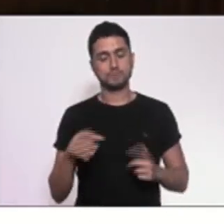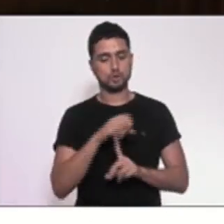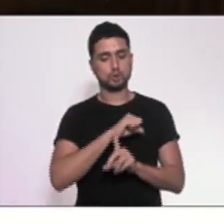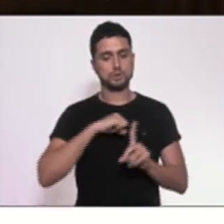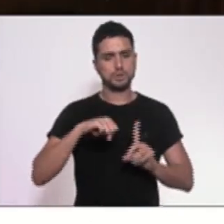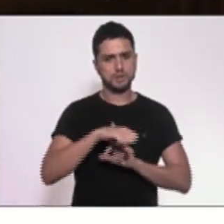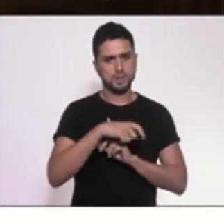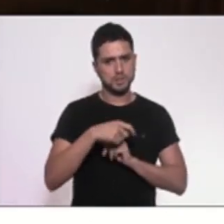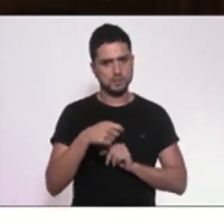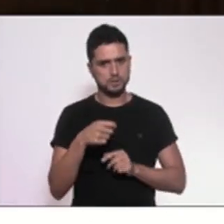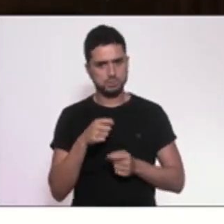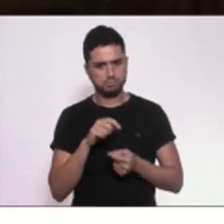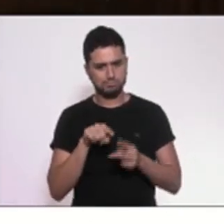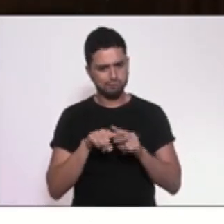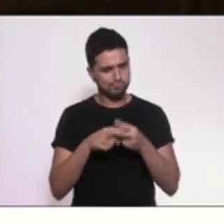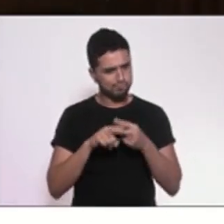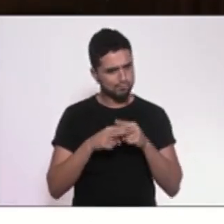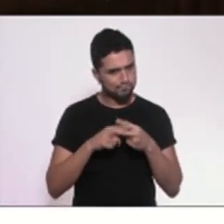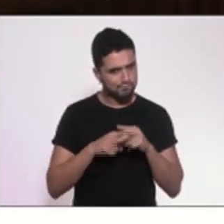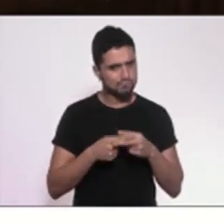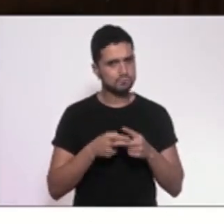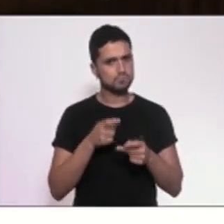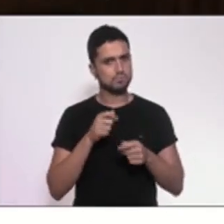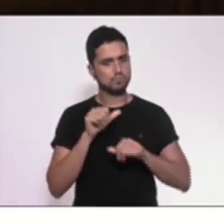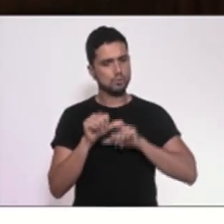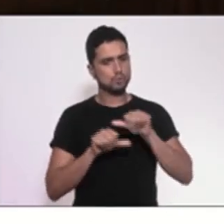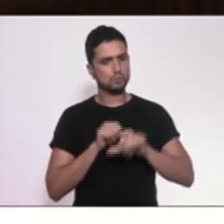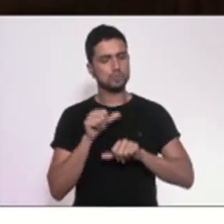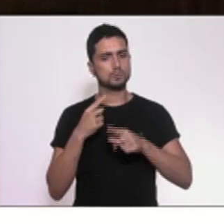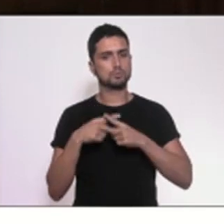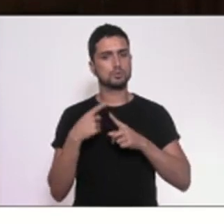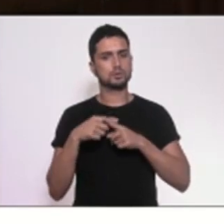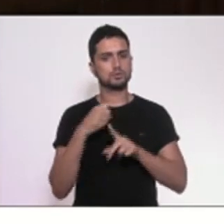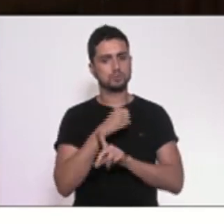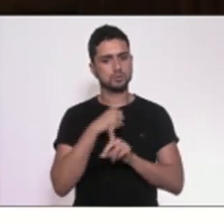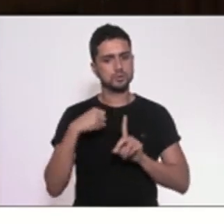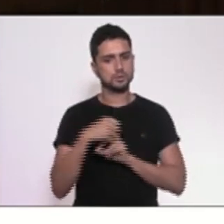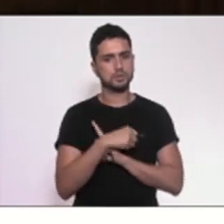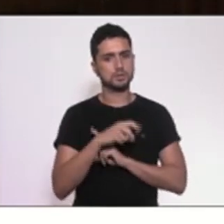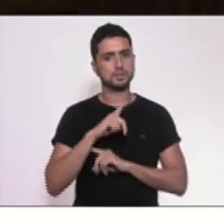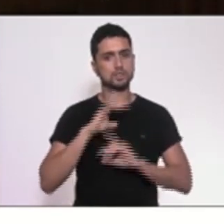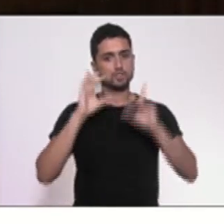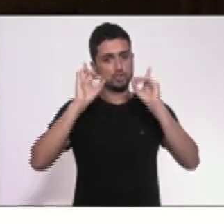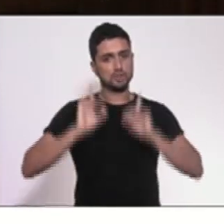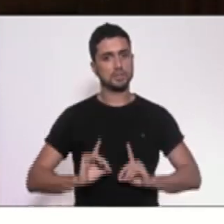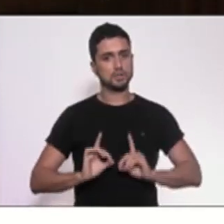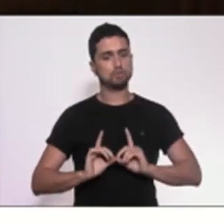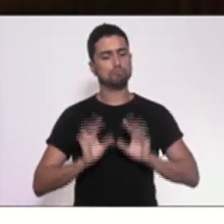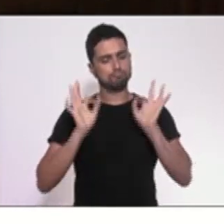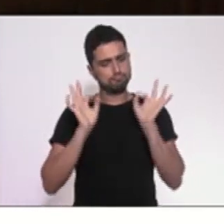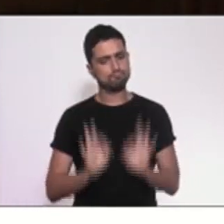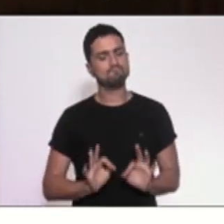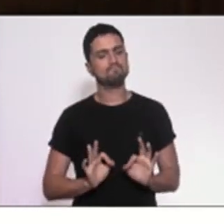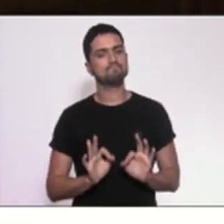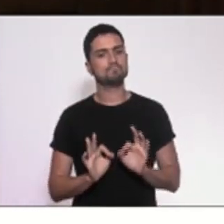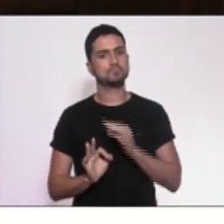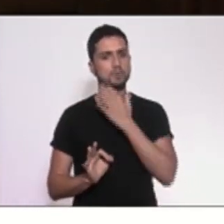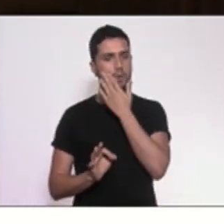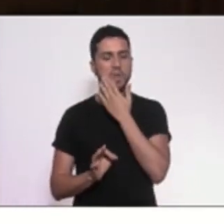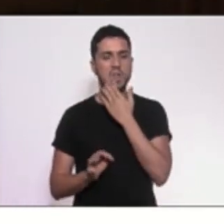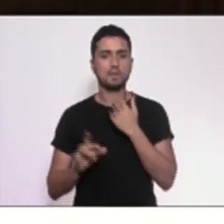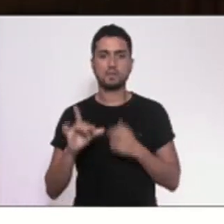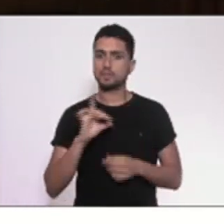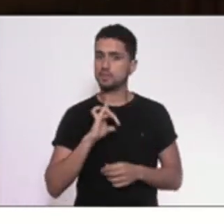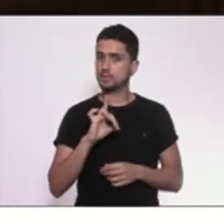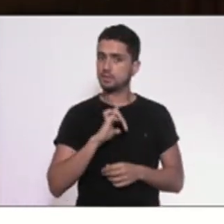que a população tivesse, de fato, seus direitos sociais garantidos. Aquele momento de maior mobilização, de